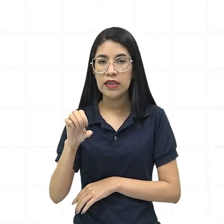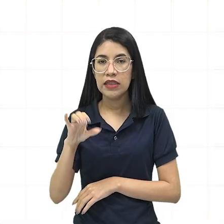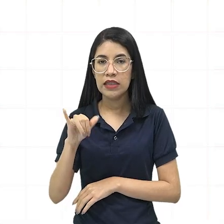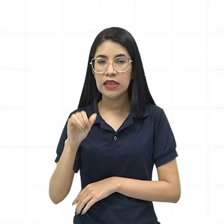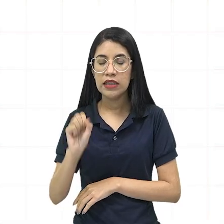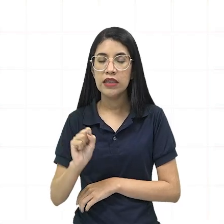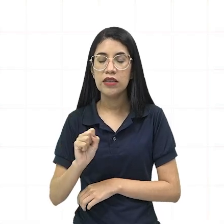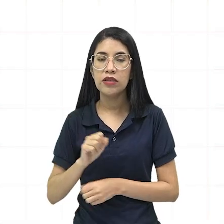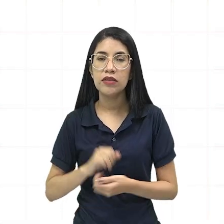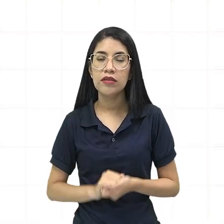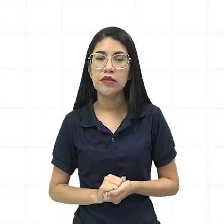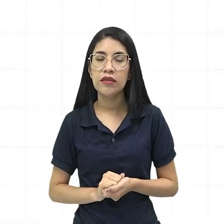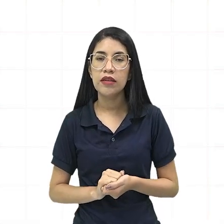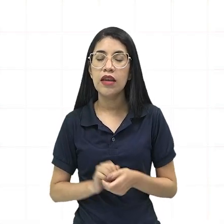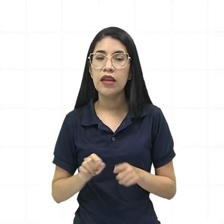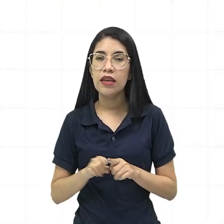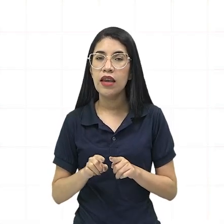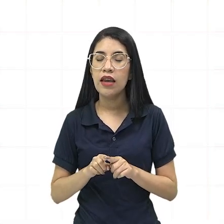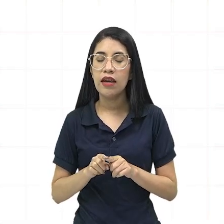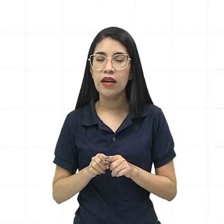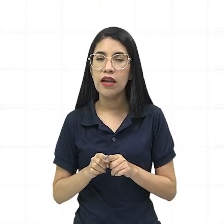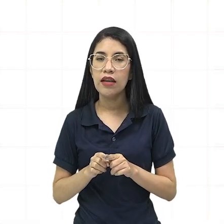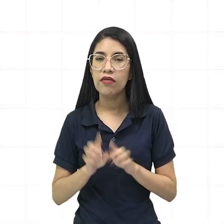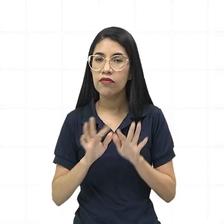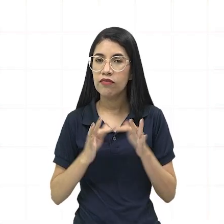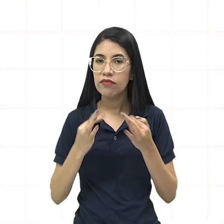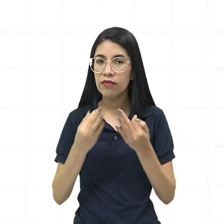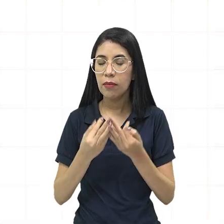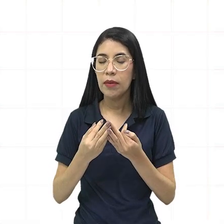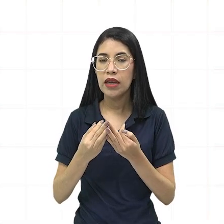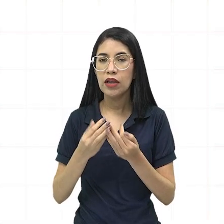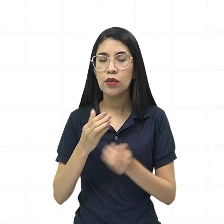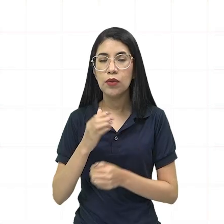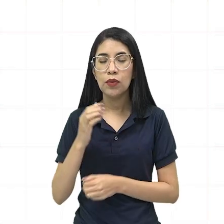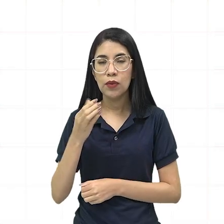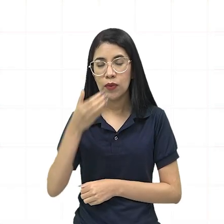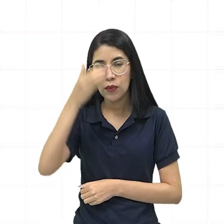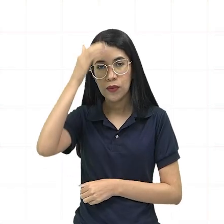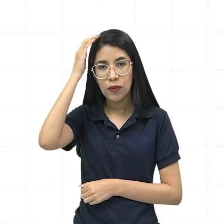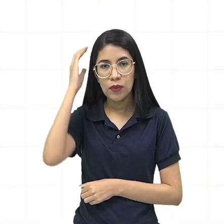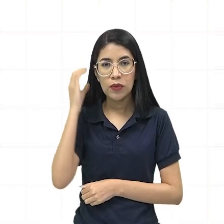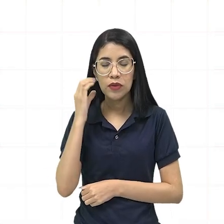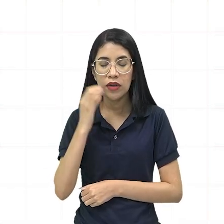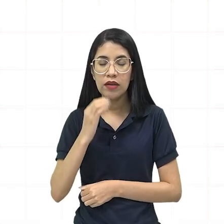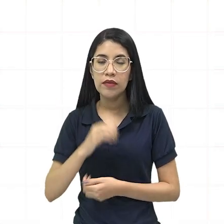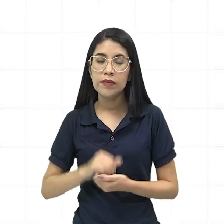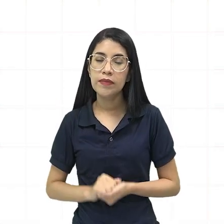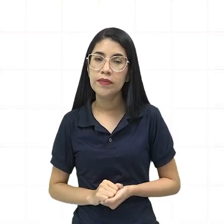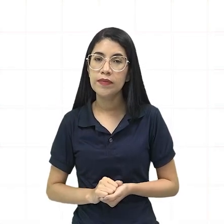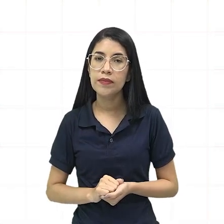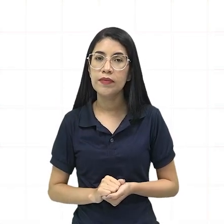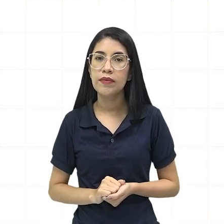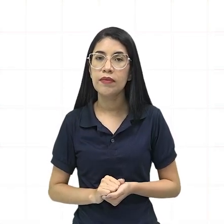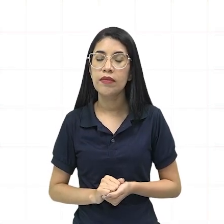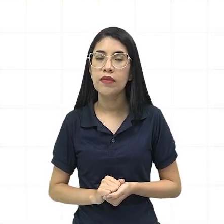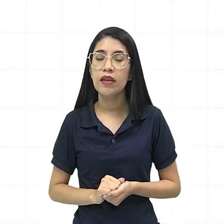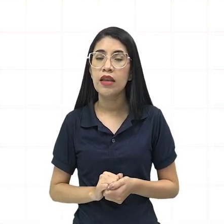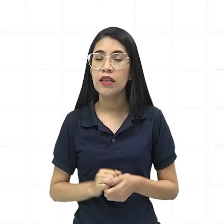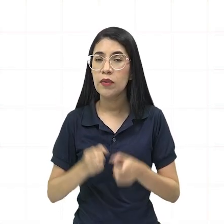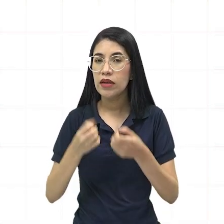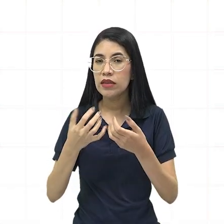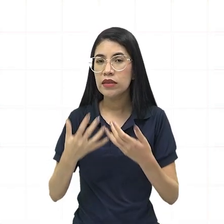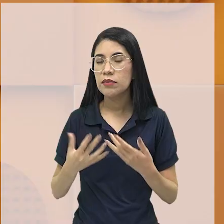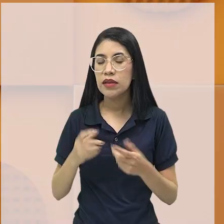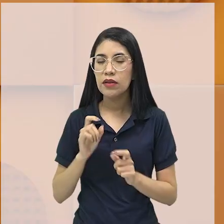inclusive era parente do Charles Darwin, tá bom? O Galton, ele vai